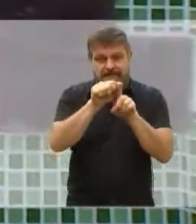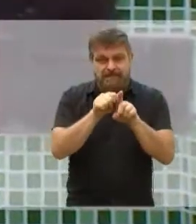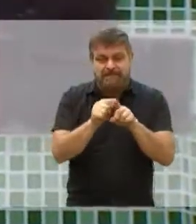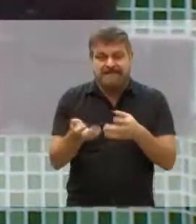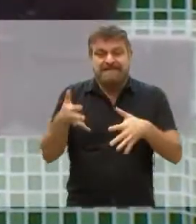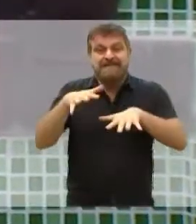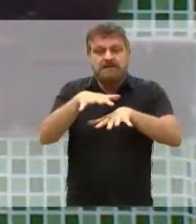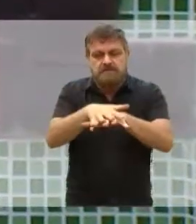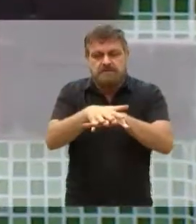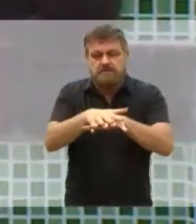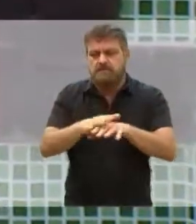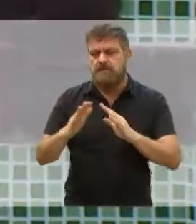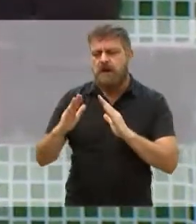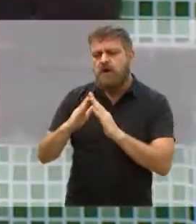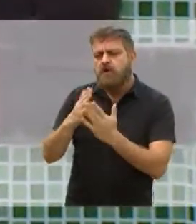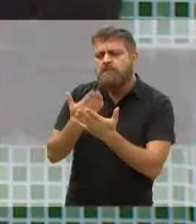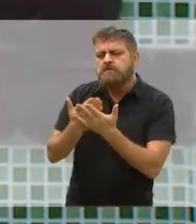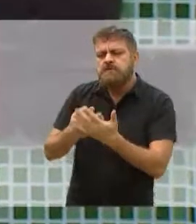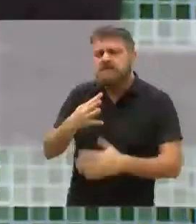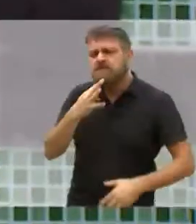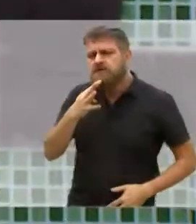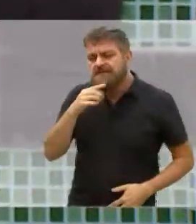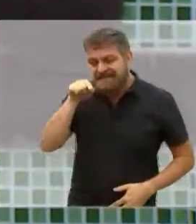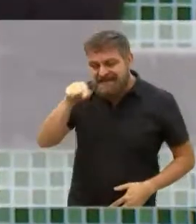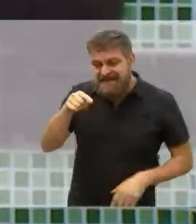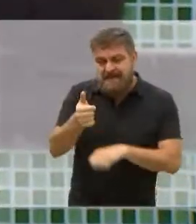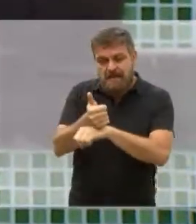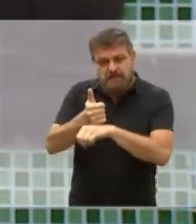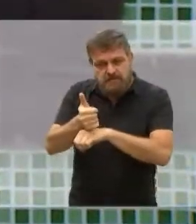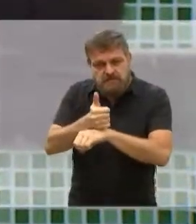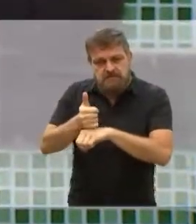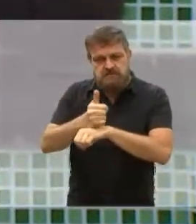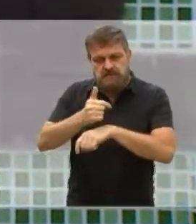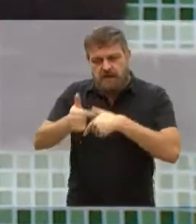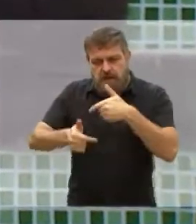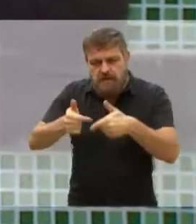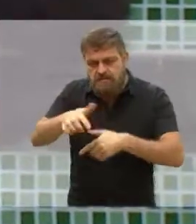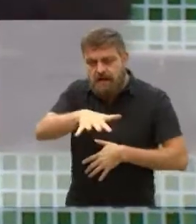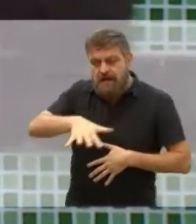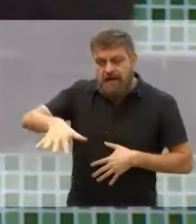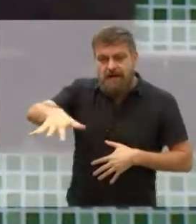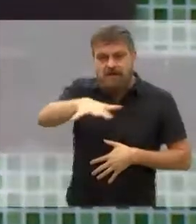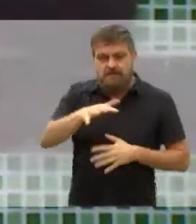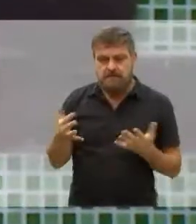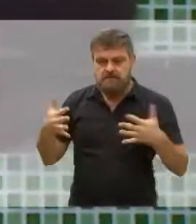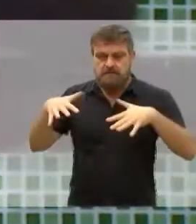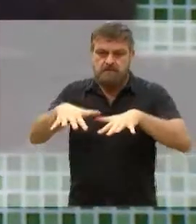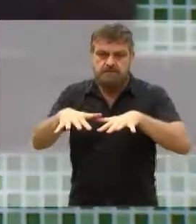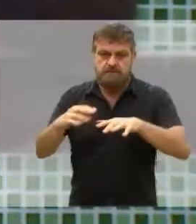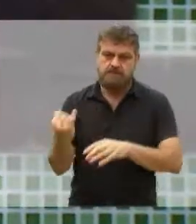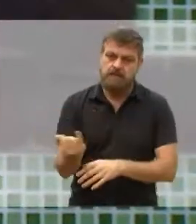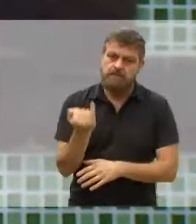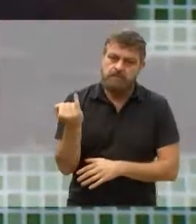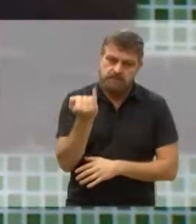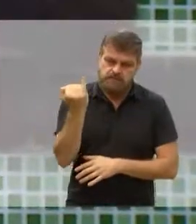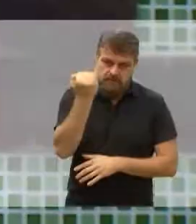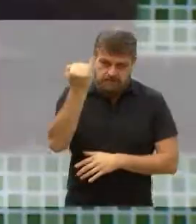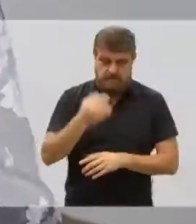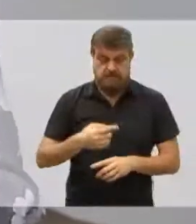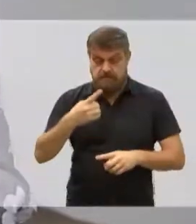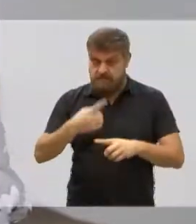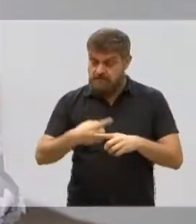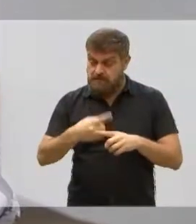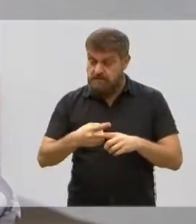vamos conhecer uma escola e profissionais que lidam com a inclusão. Isso é muito